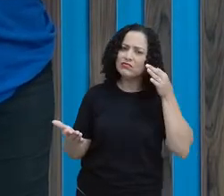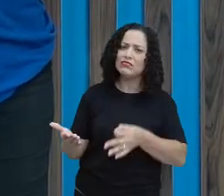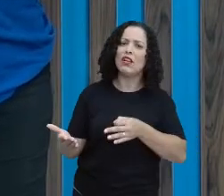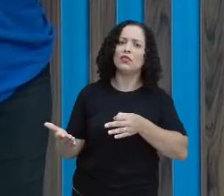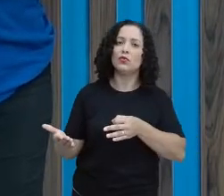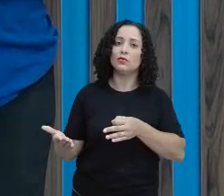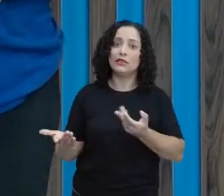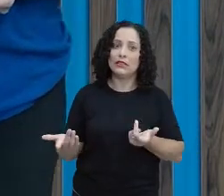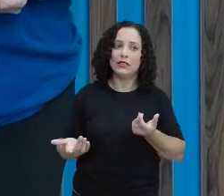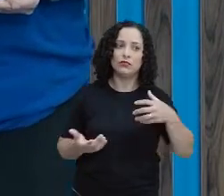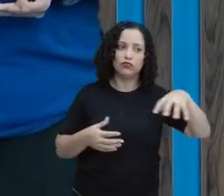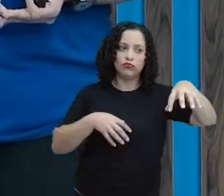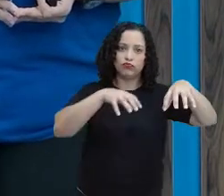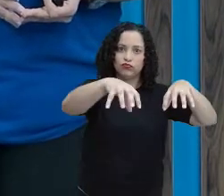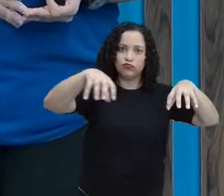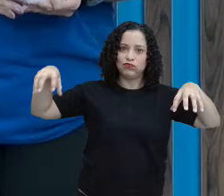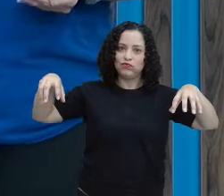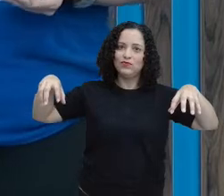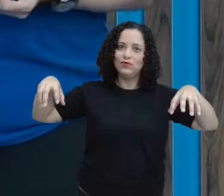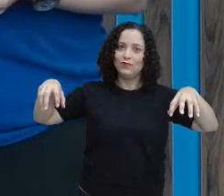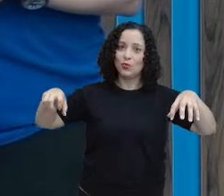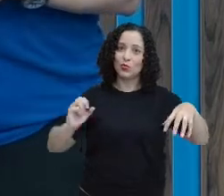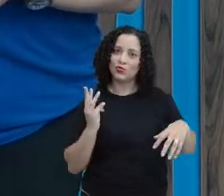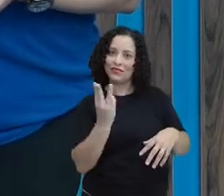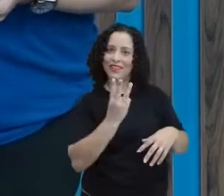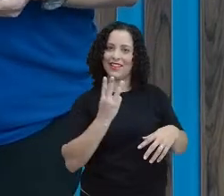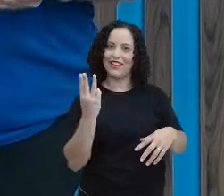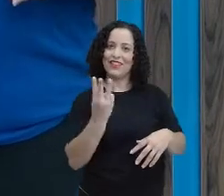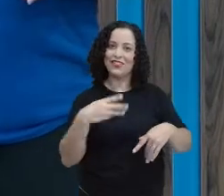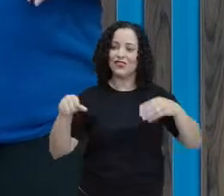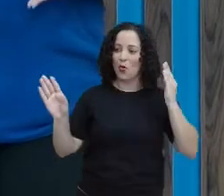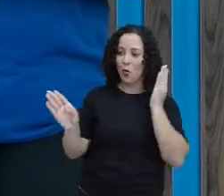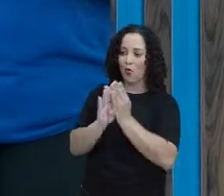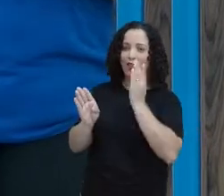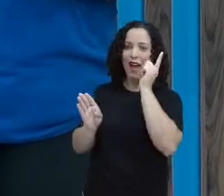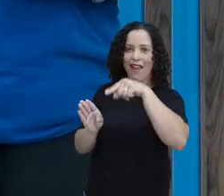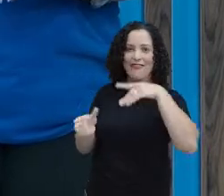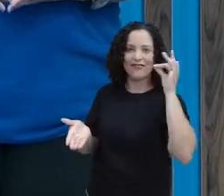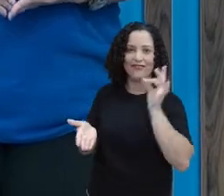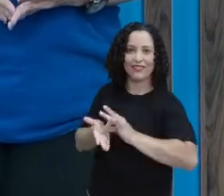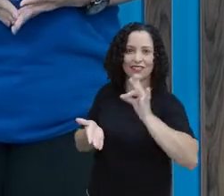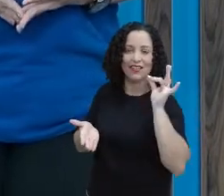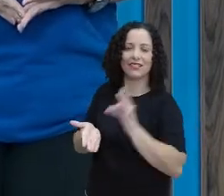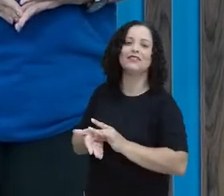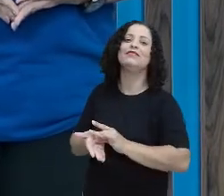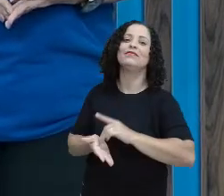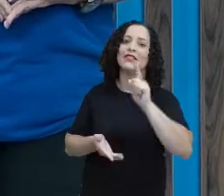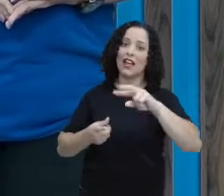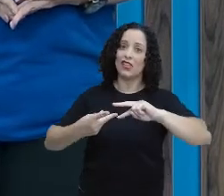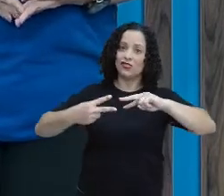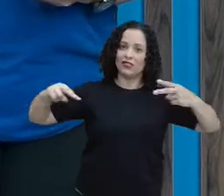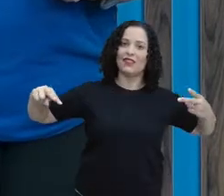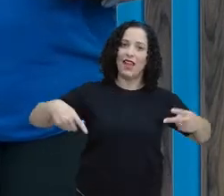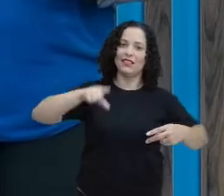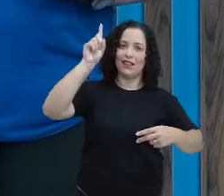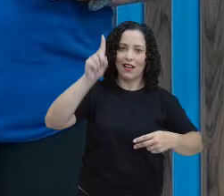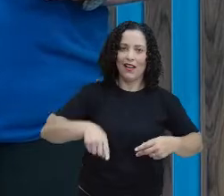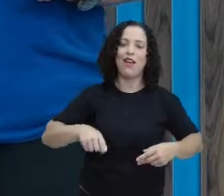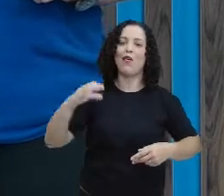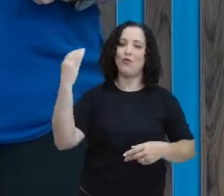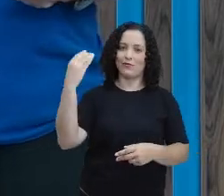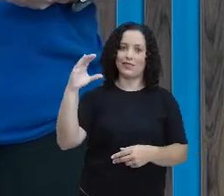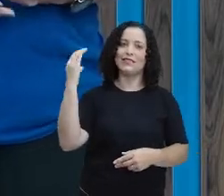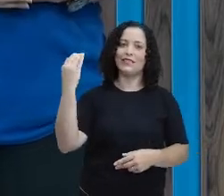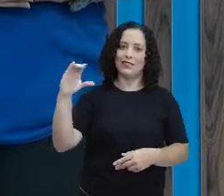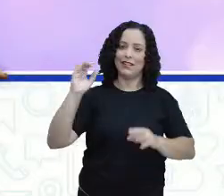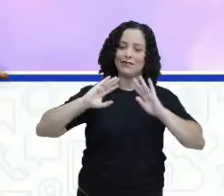gente. A partir disso foi que a genética foi reconhecida como ciência. Então,